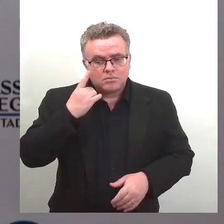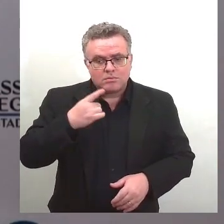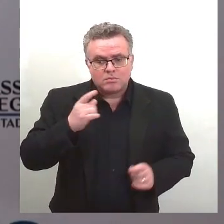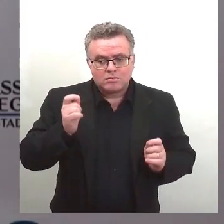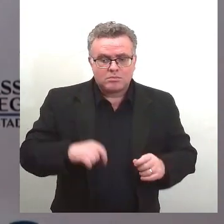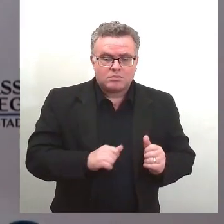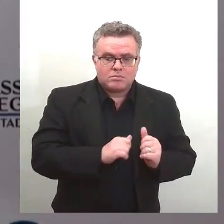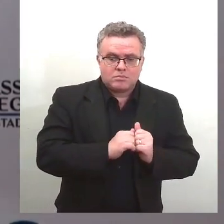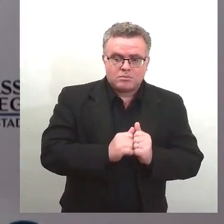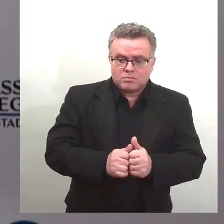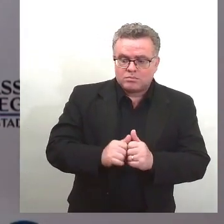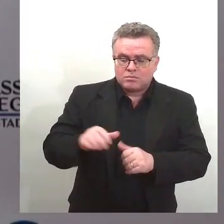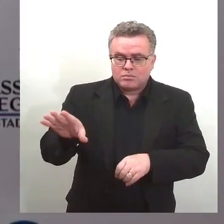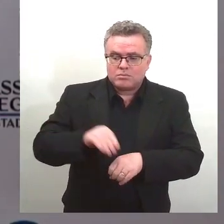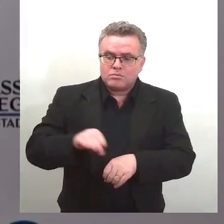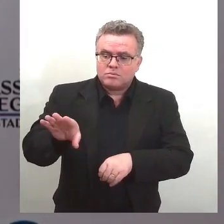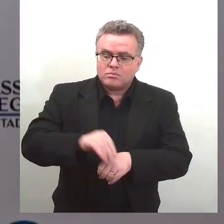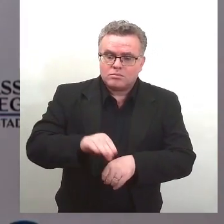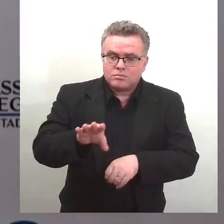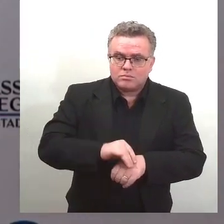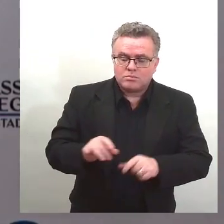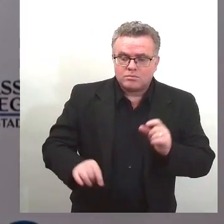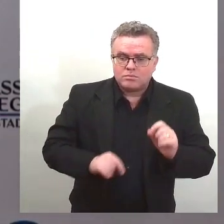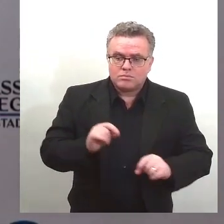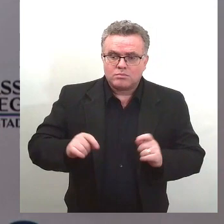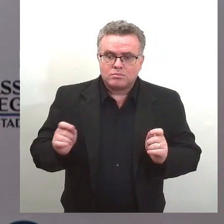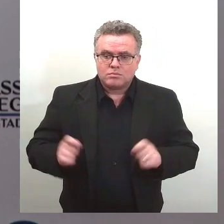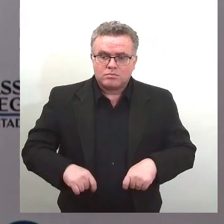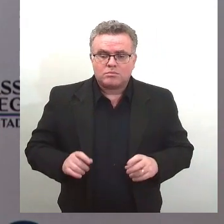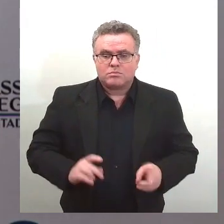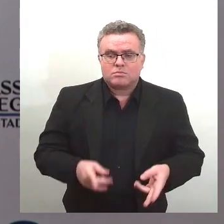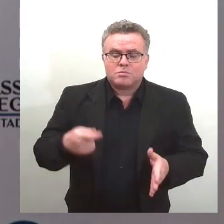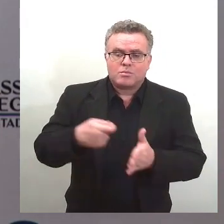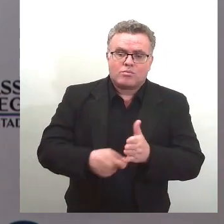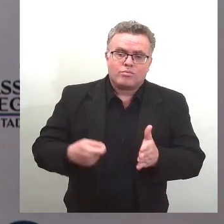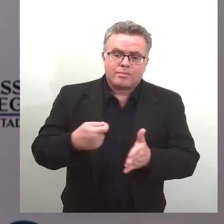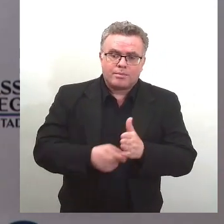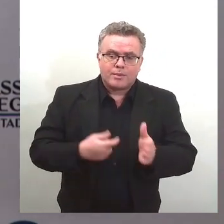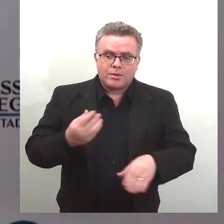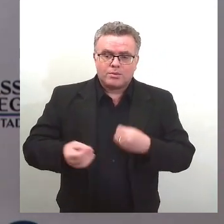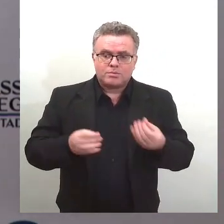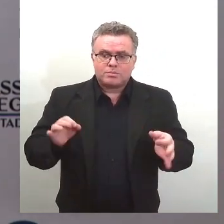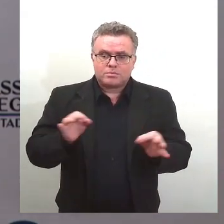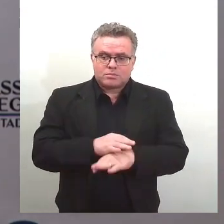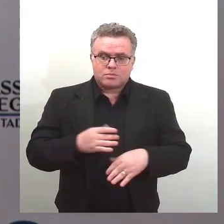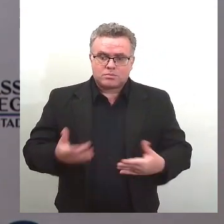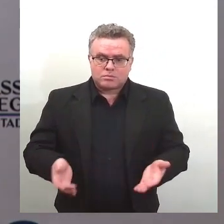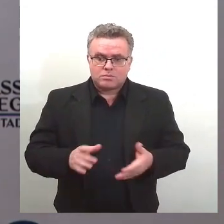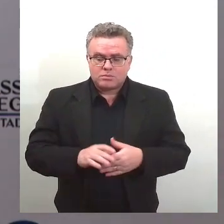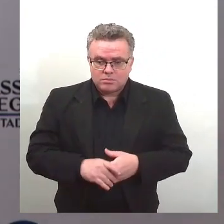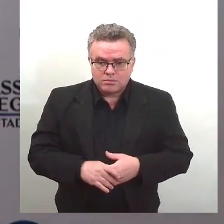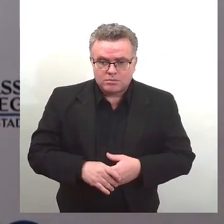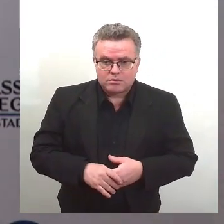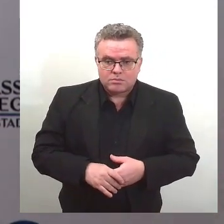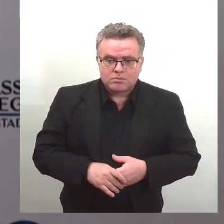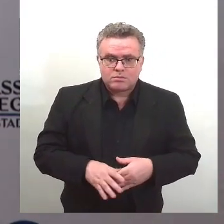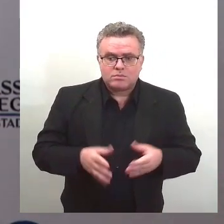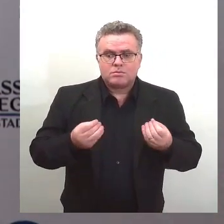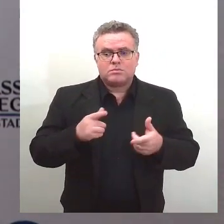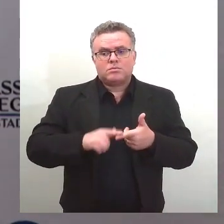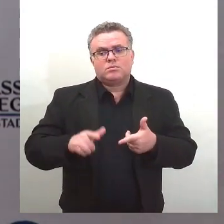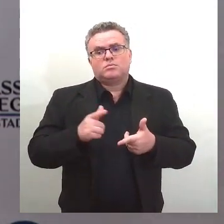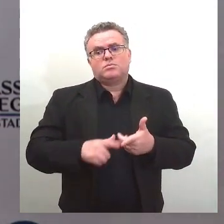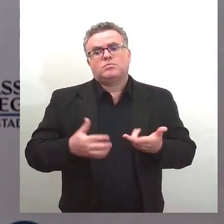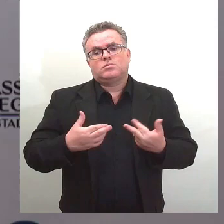a comunidade, ouvir as reivindicações das comissões que aqui vieram, para que esse problema seja